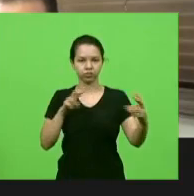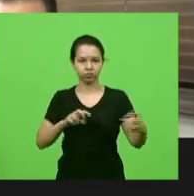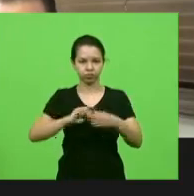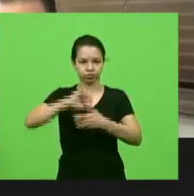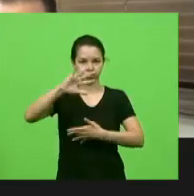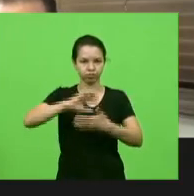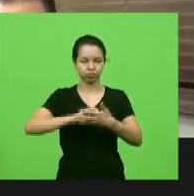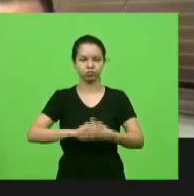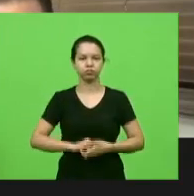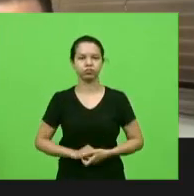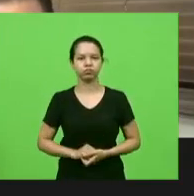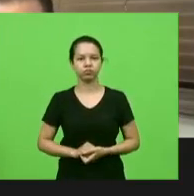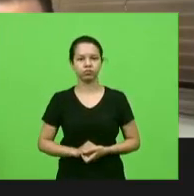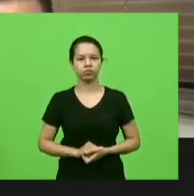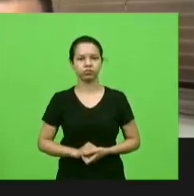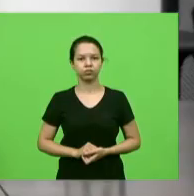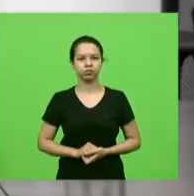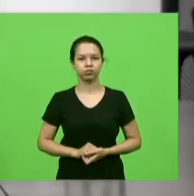na sessão.